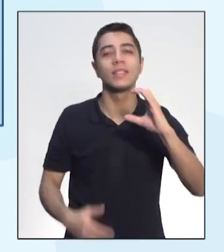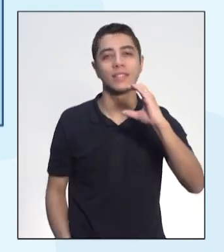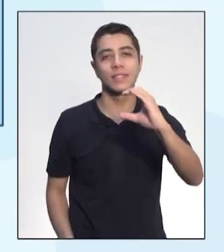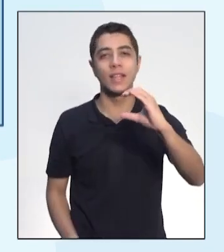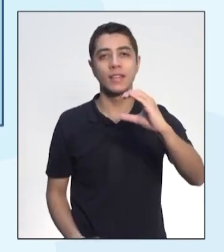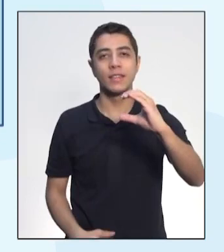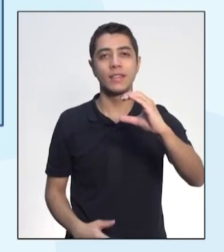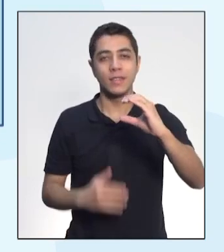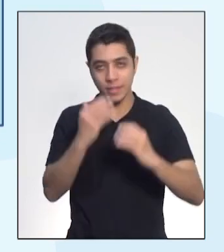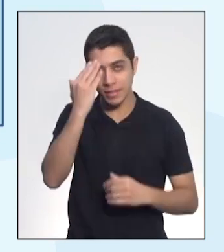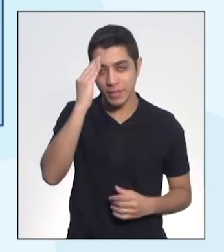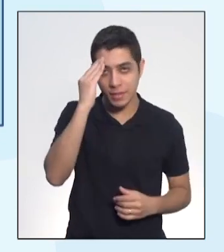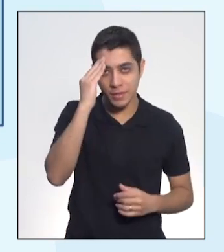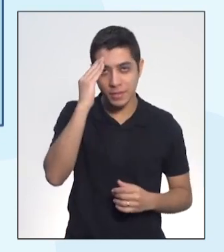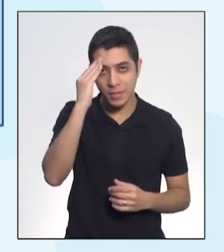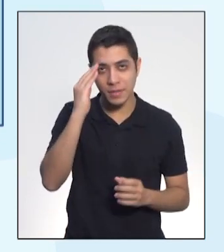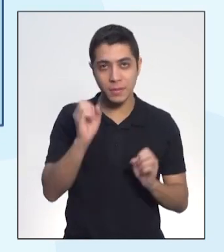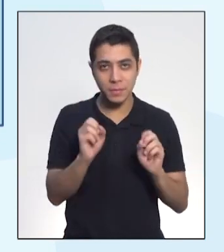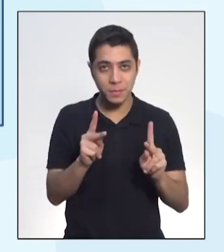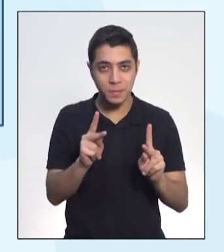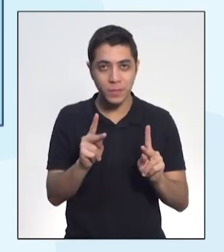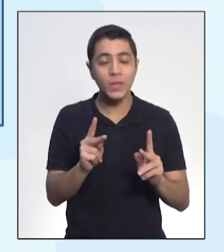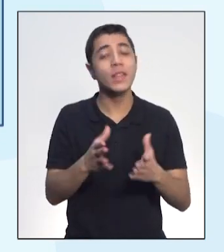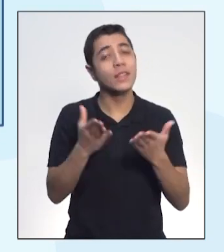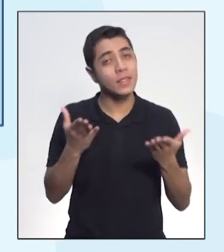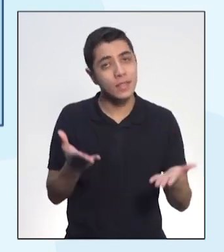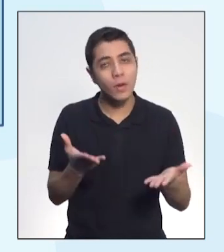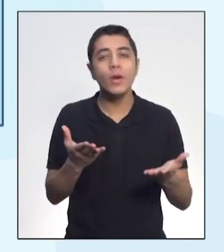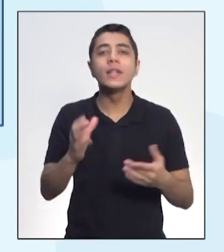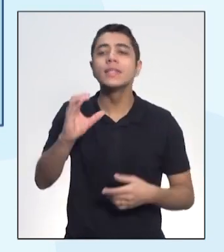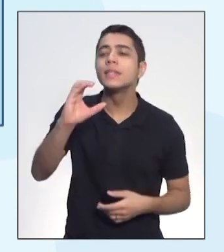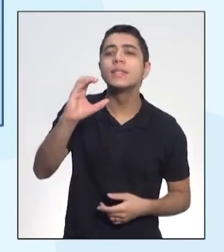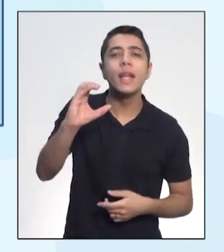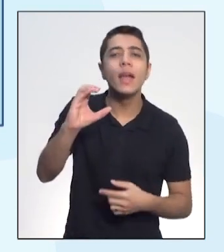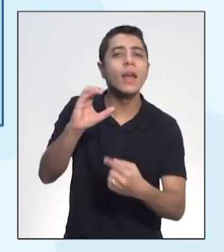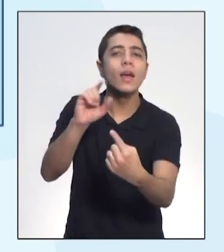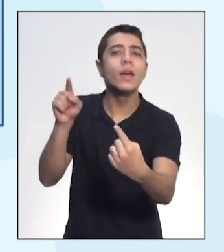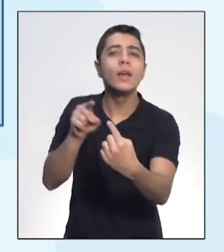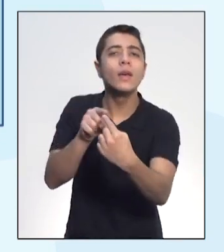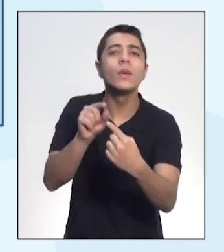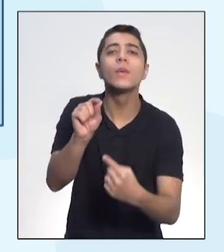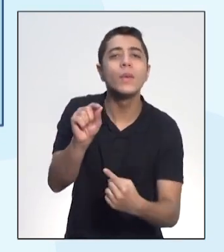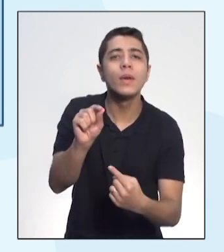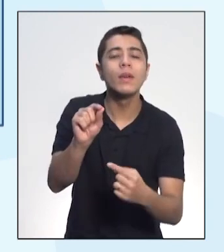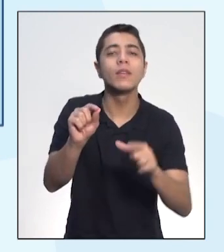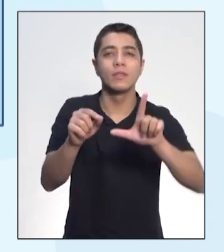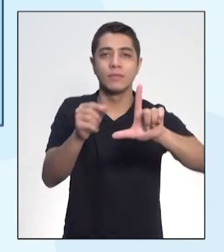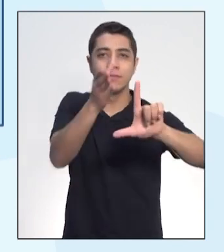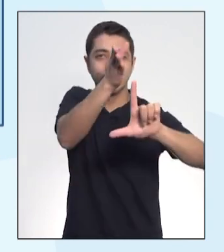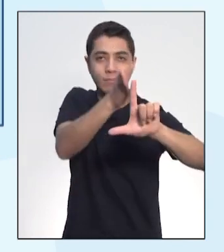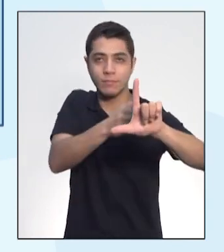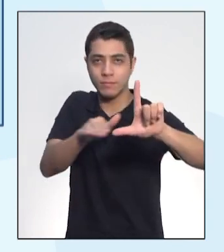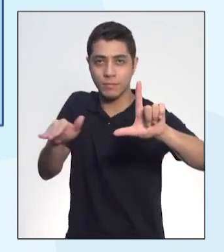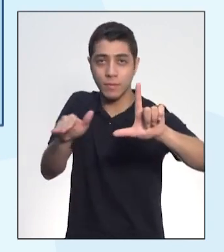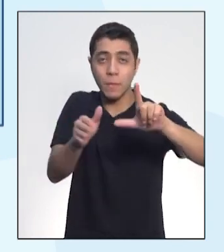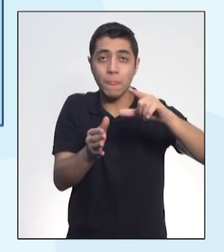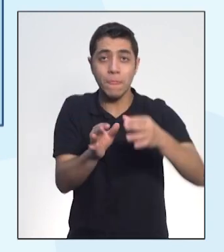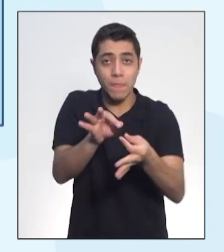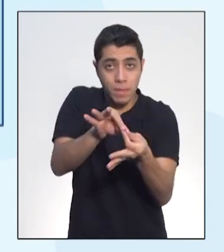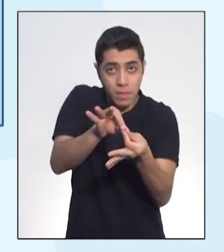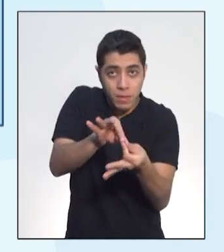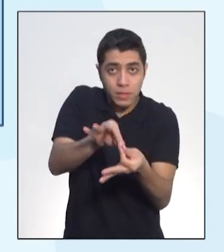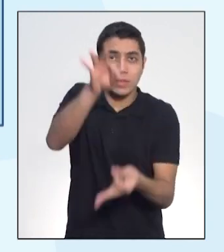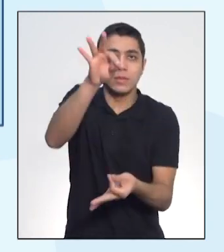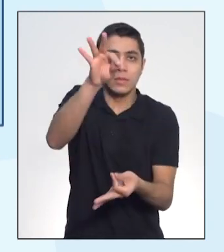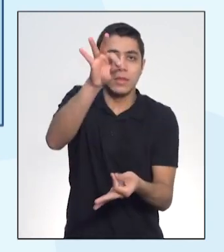não no vértice, não precisa ser exatamente no vértice. Então, para que serve o C mesmo? Para ver onde cruza o eixo Y. Se você lembrar da